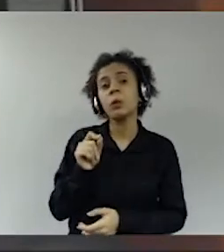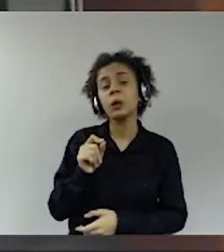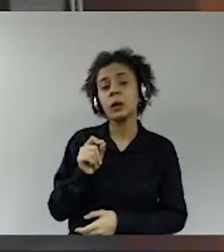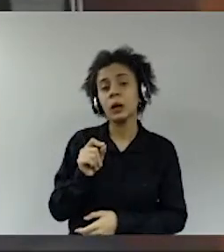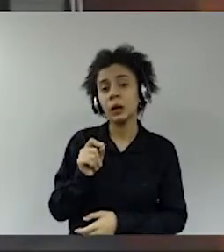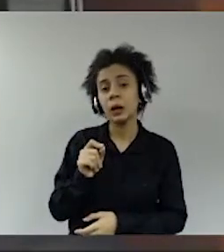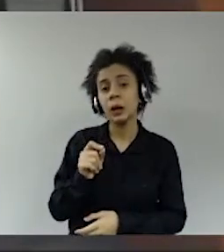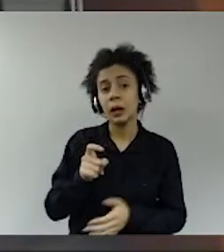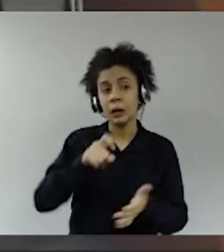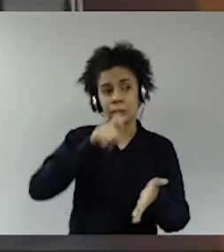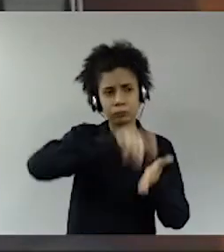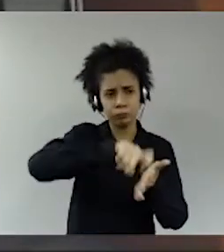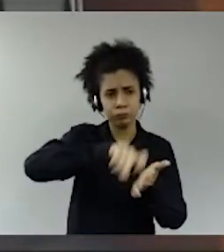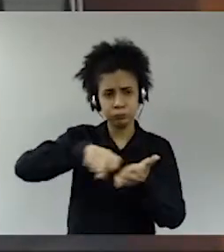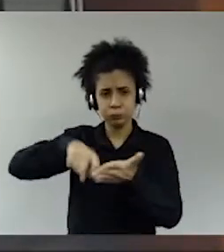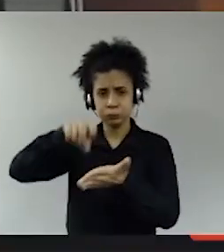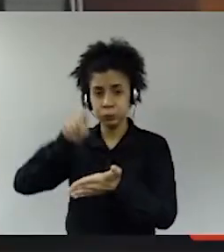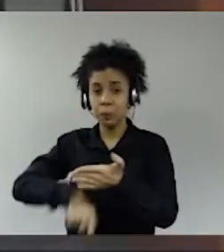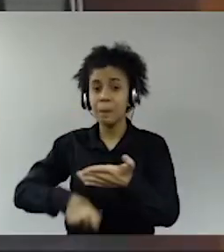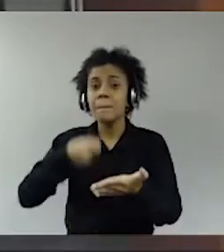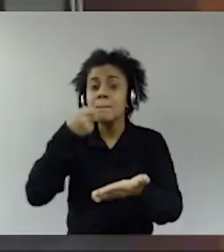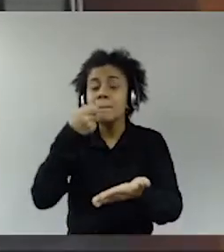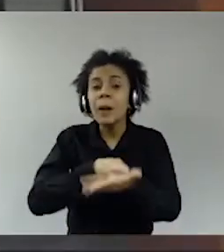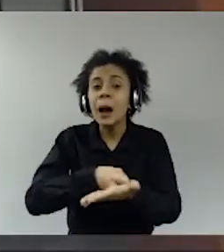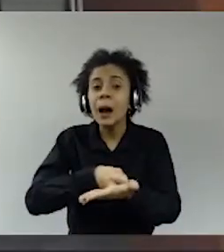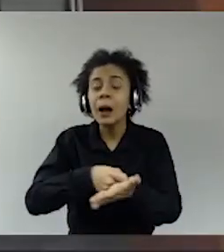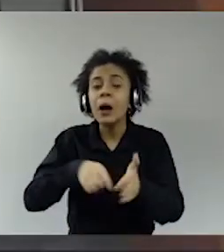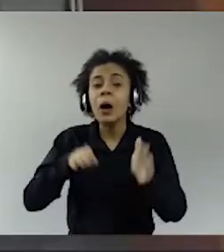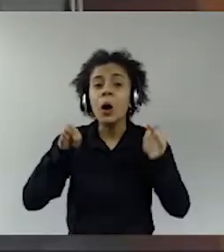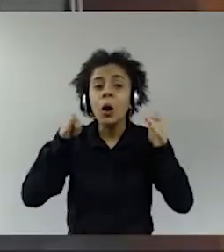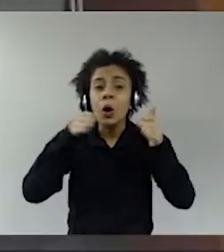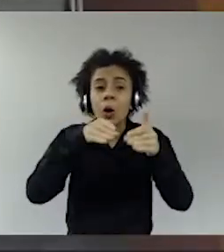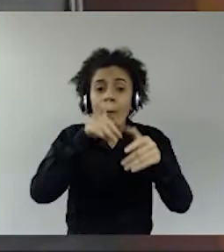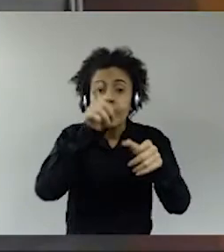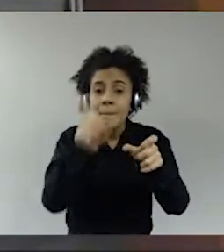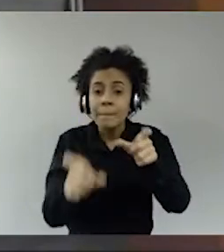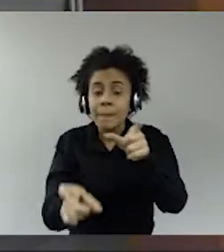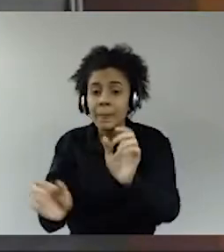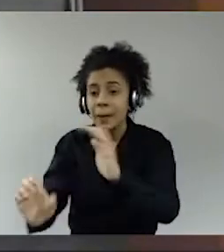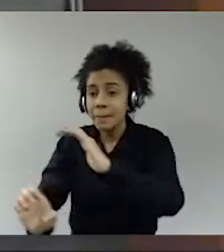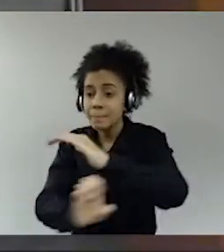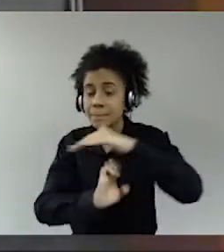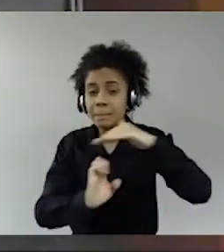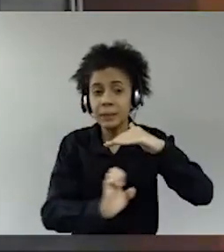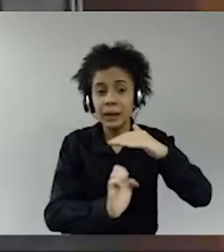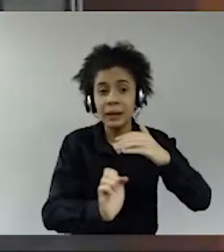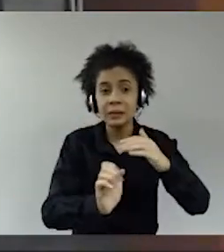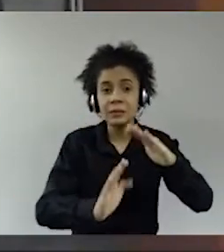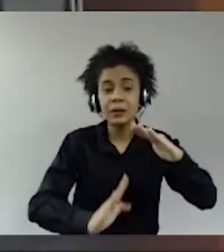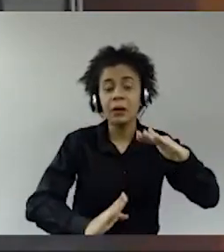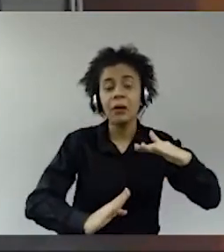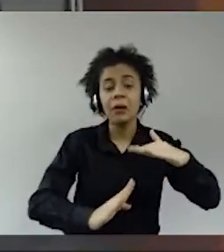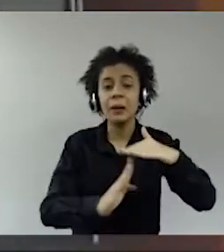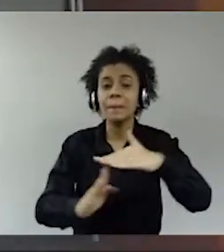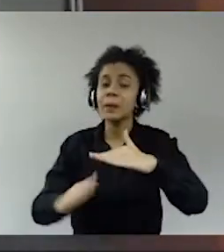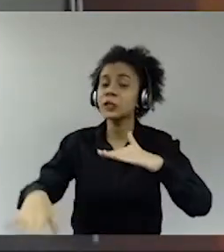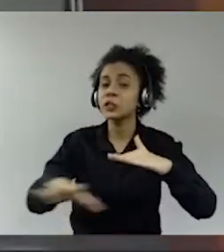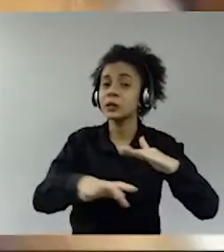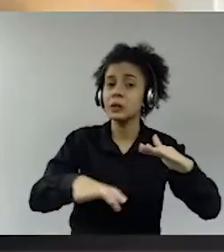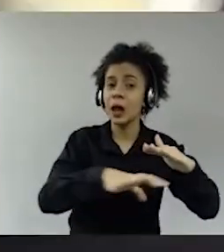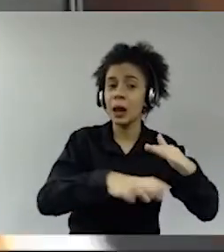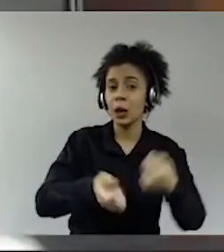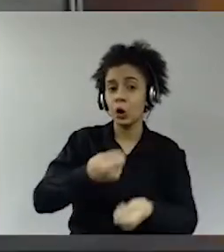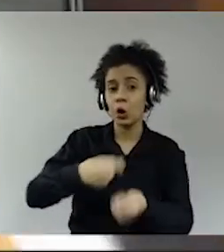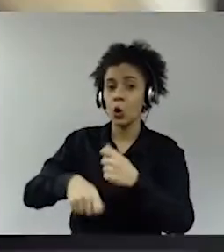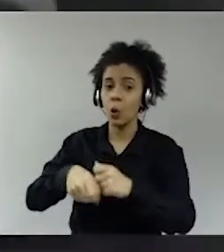que os tributos sejam pagos conforme a capacidade econômica concreta e atual, não a